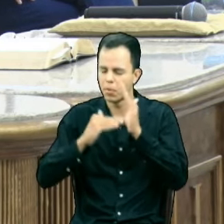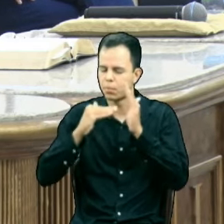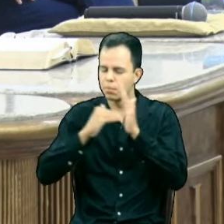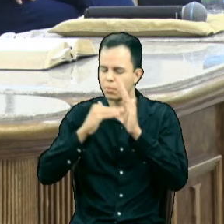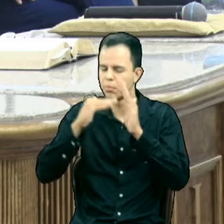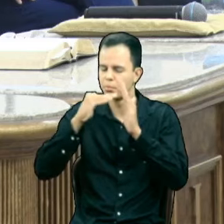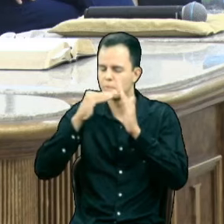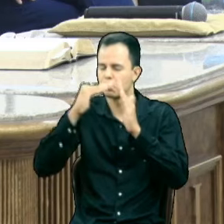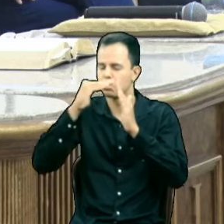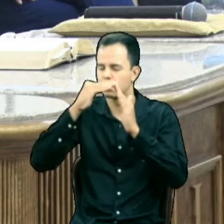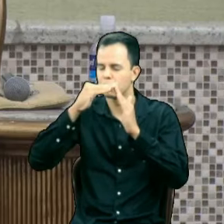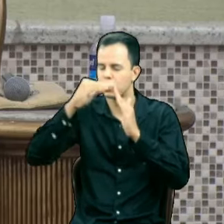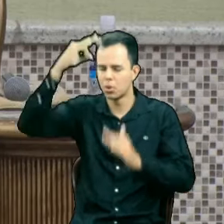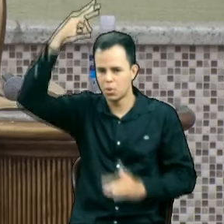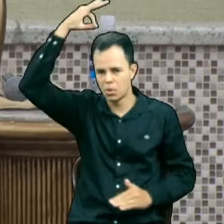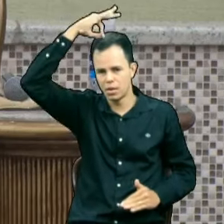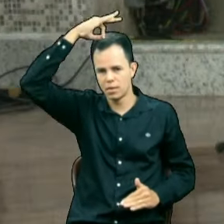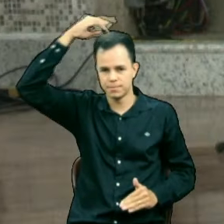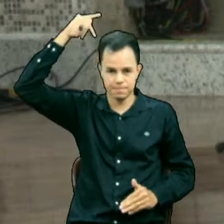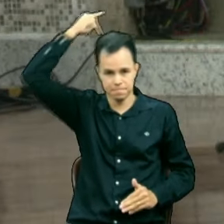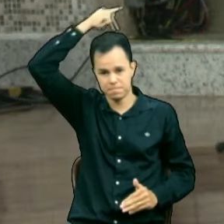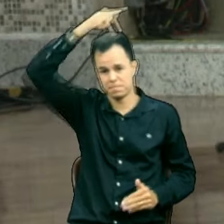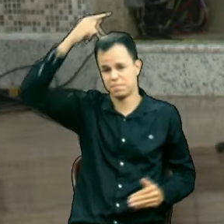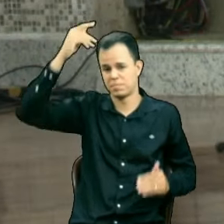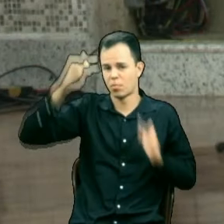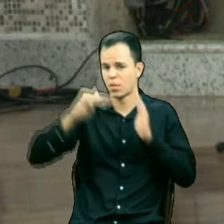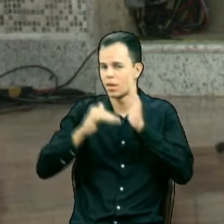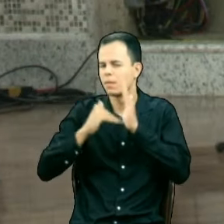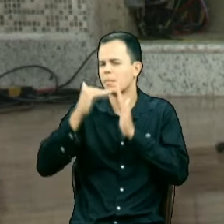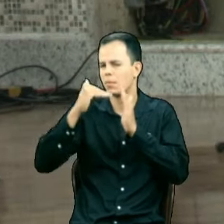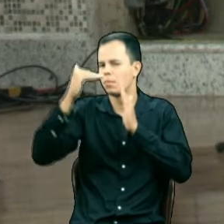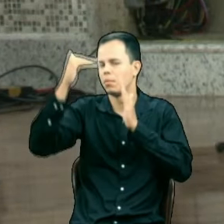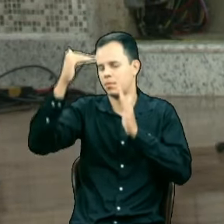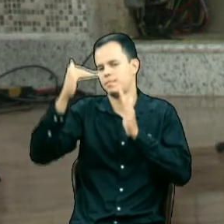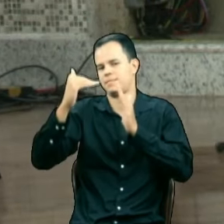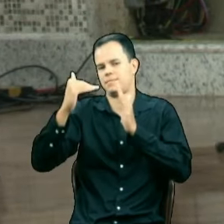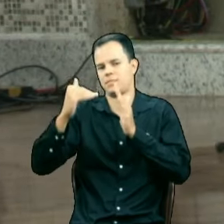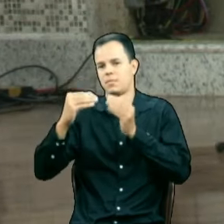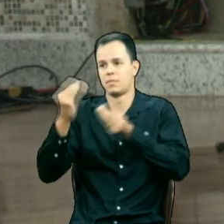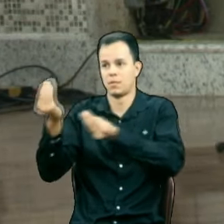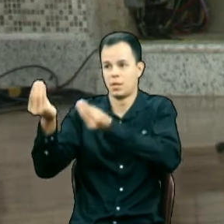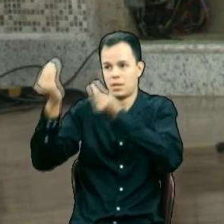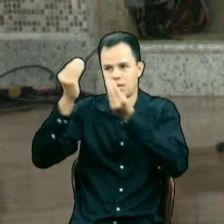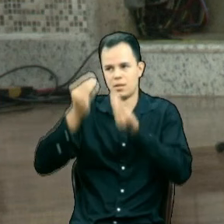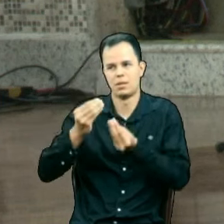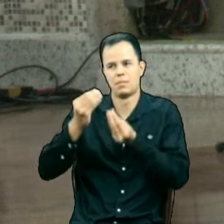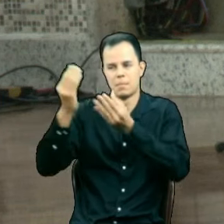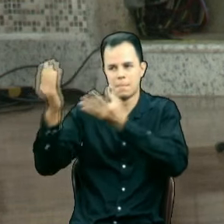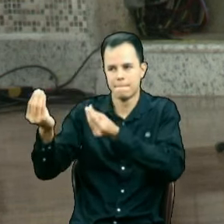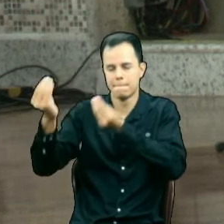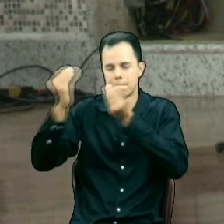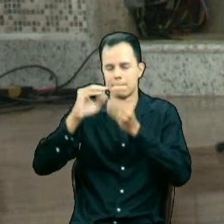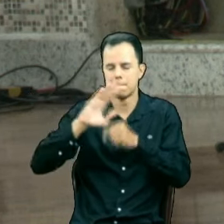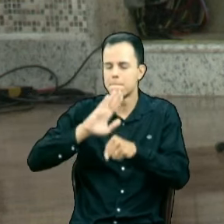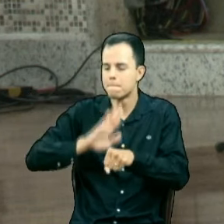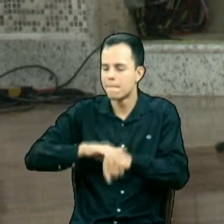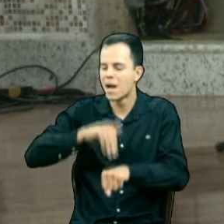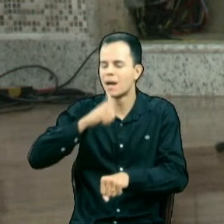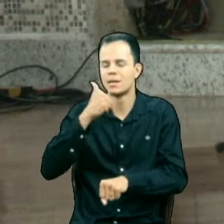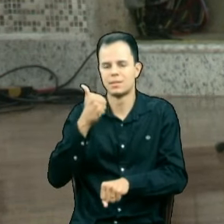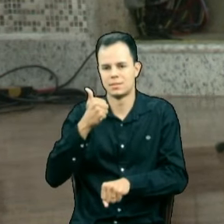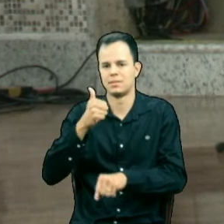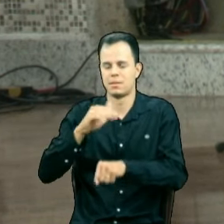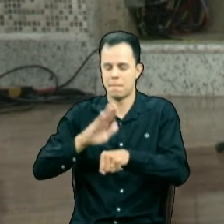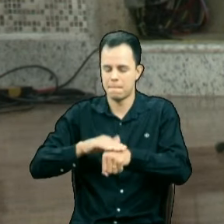passeando eu vou recebendo mais e mais de Deus e não é que eu vou me esvaziar tem que encher de novo não e